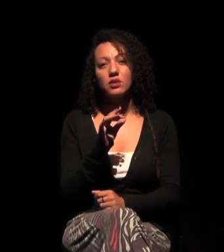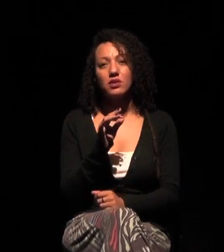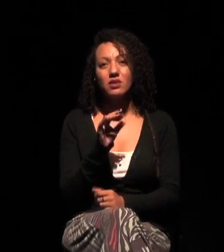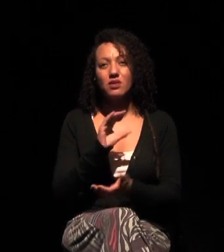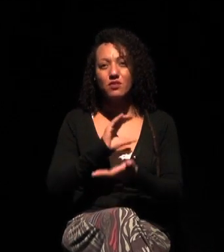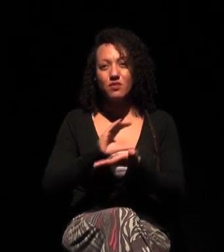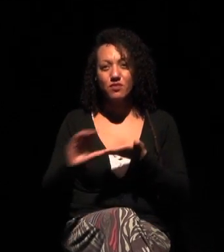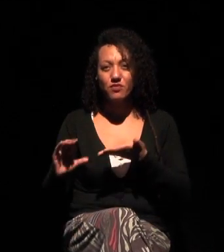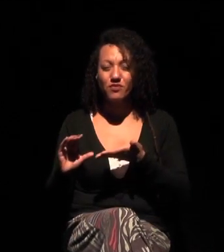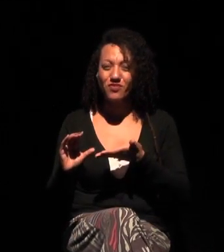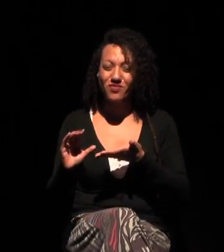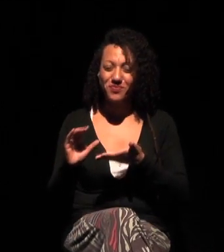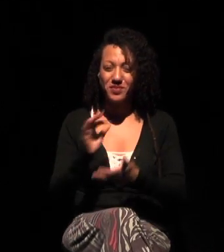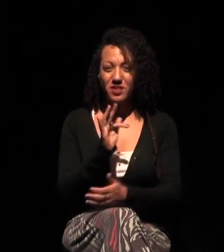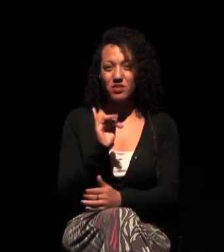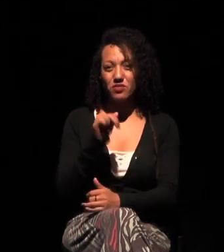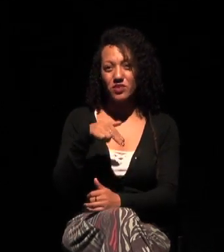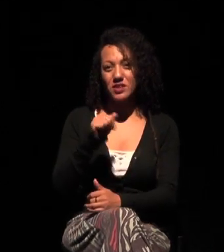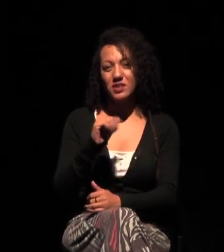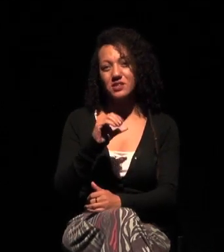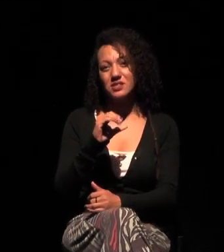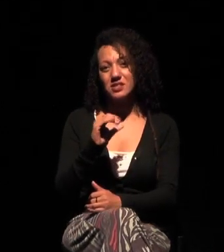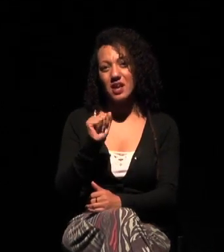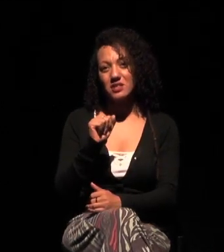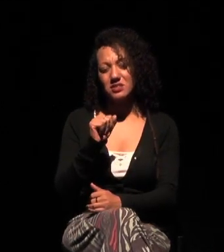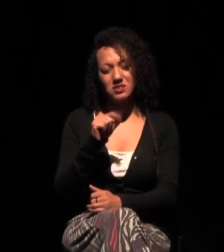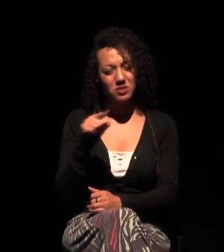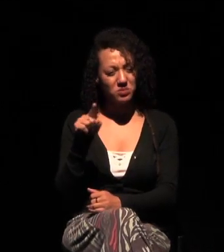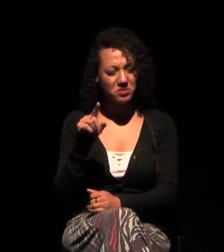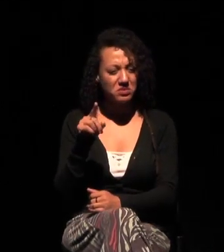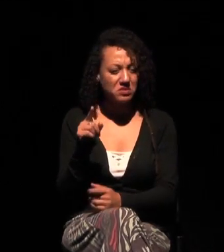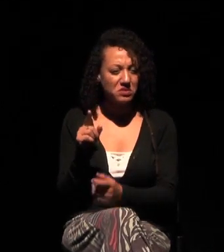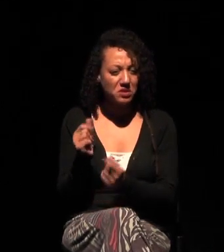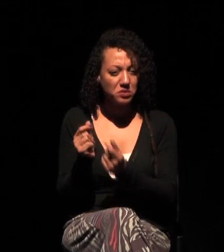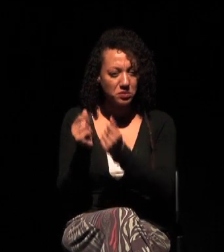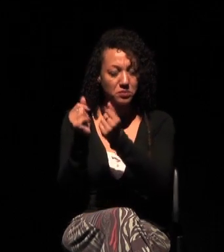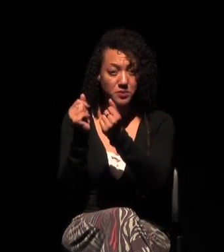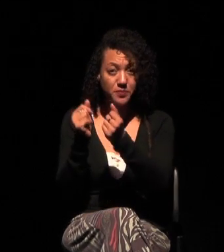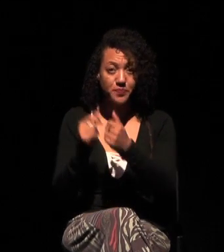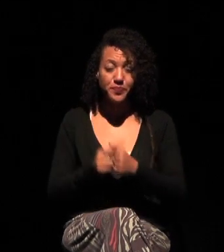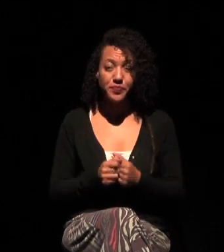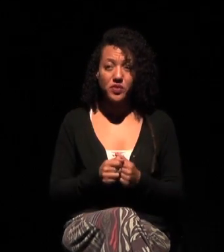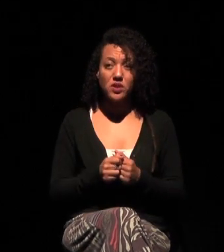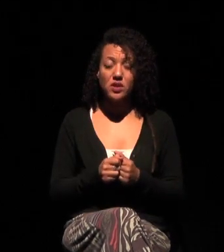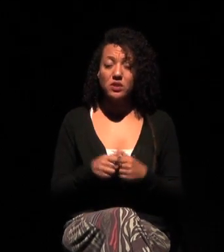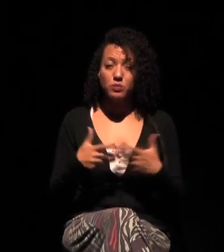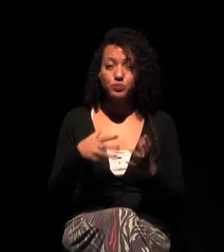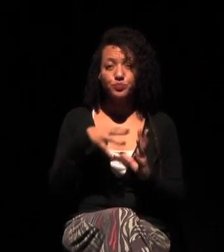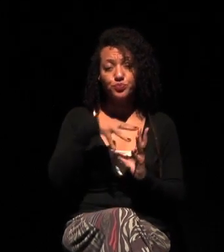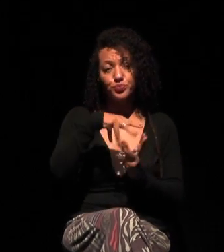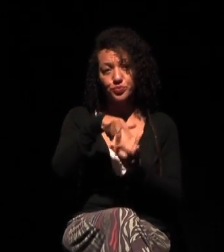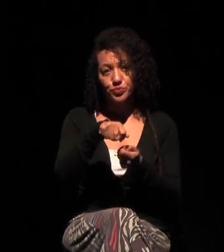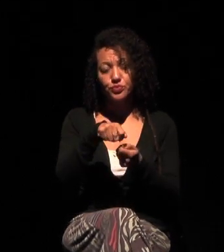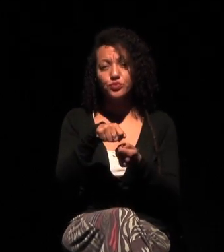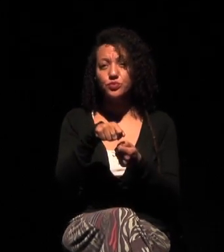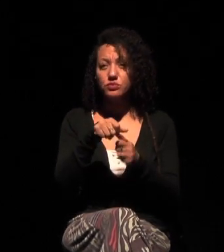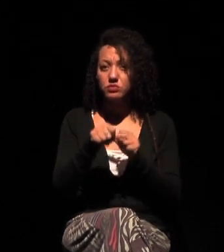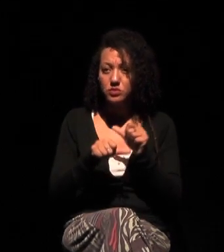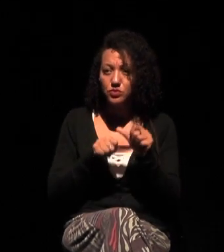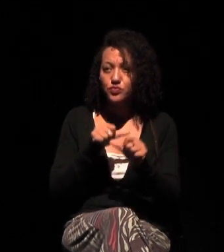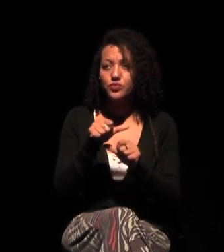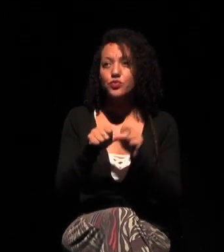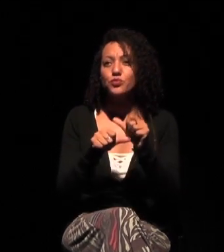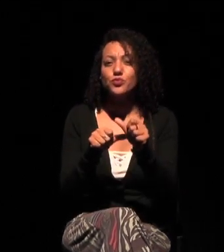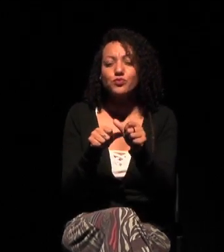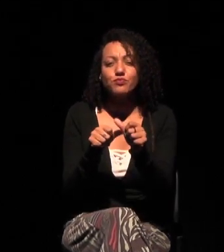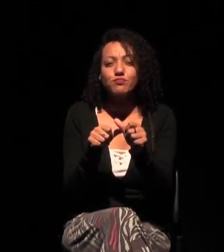economia portanto as tecnologias permitiram um fato não certo sentido que o mundo se tornasse muito mais